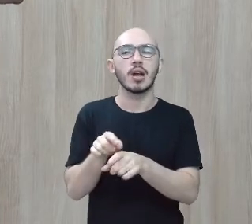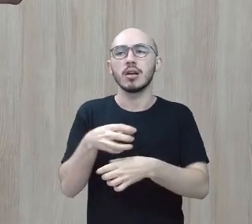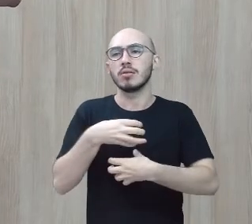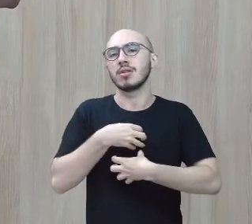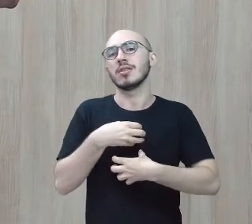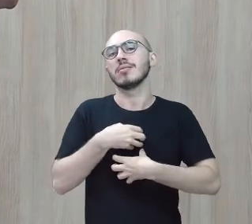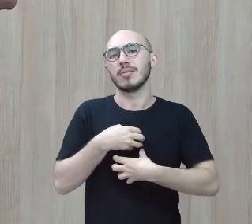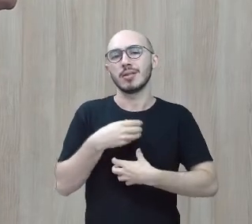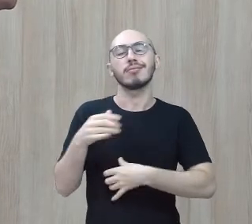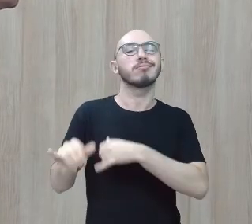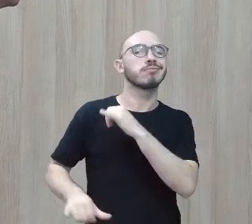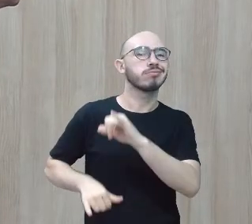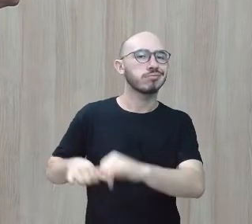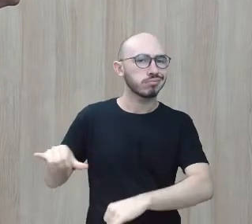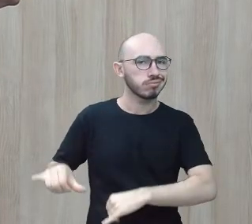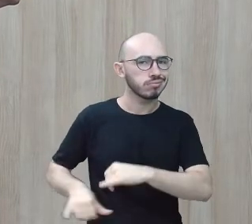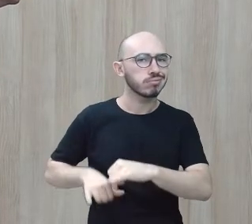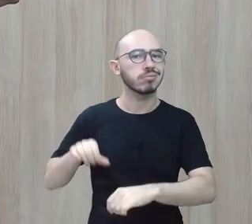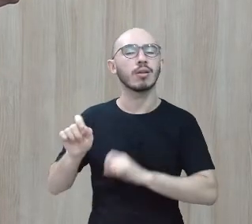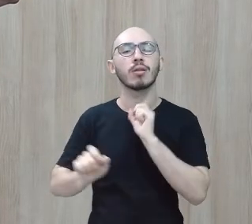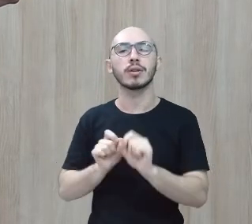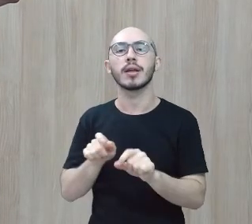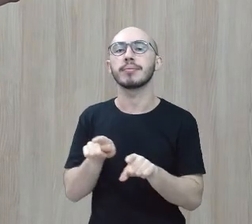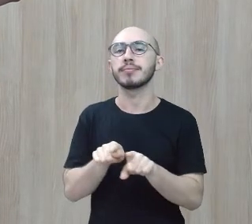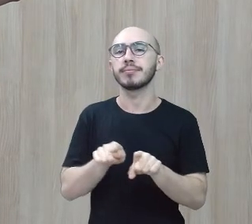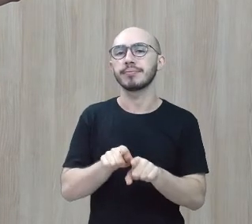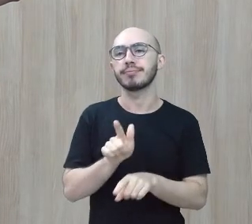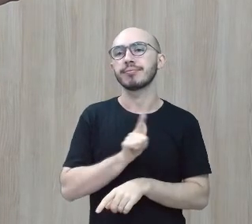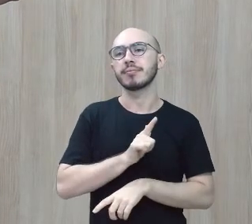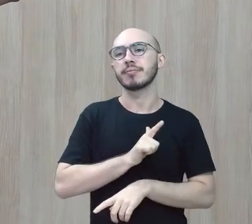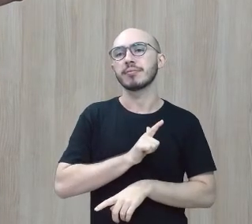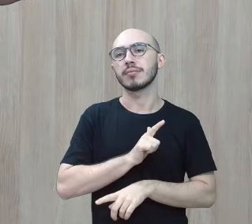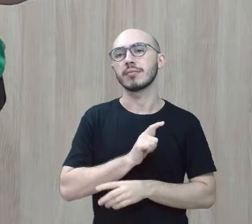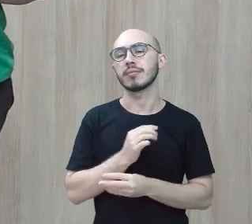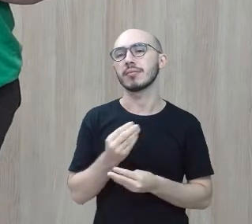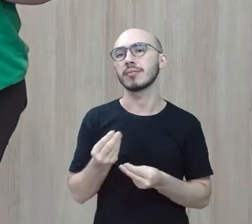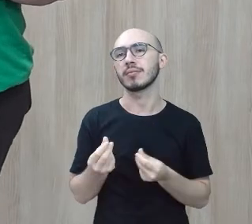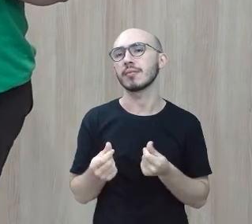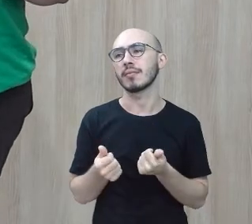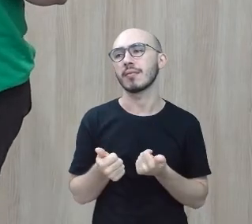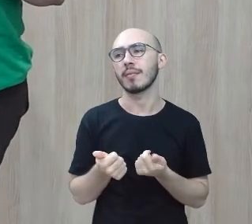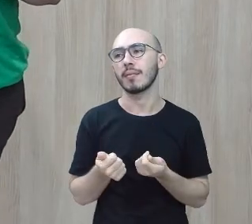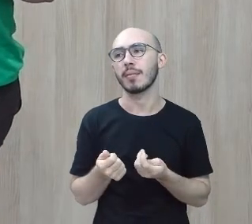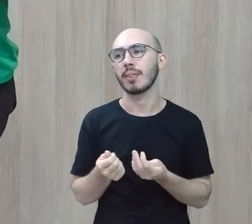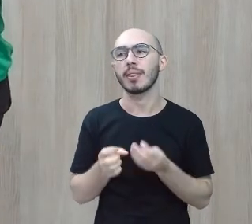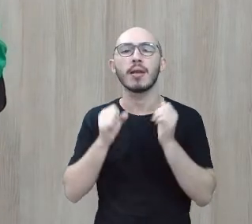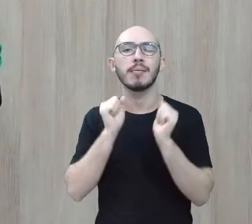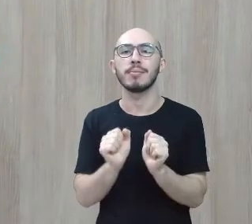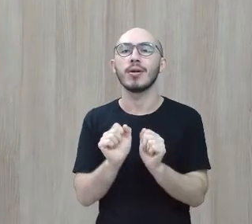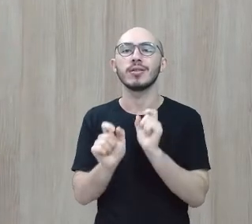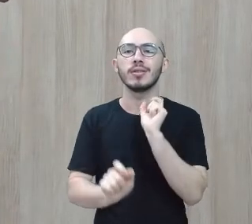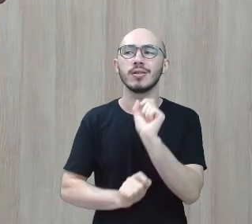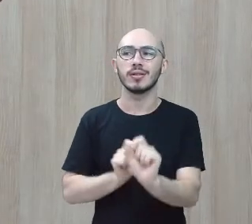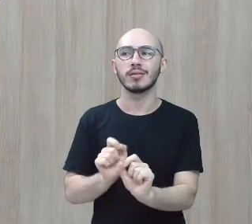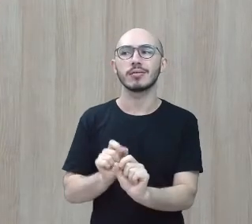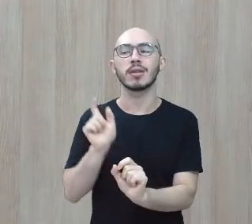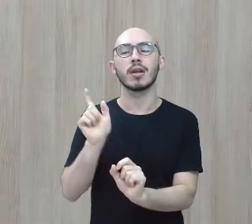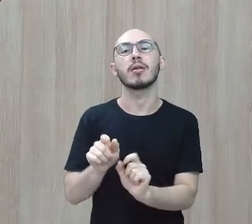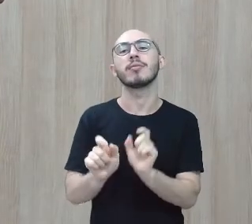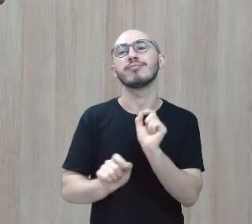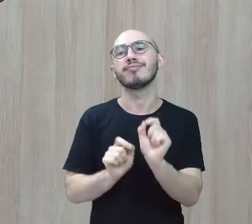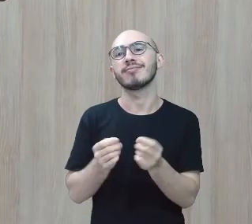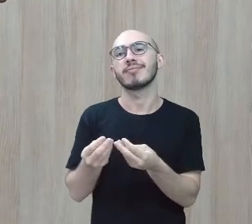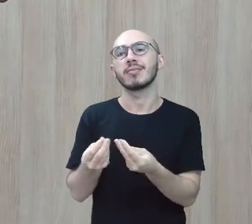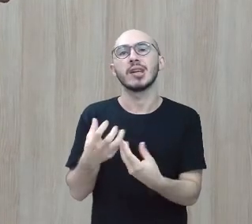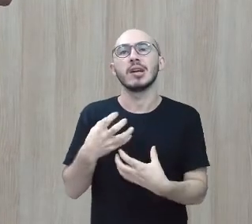que machuca, não é, que muitas vezes até acaba assim estrangulando alguém, não é,